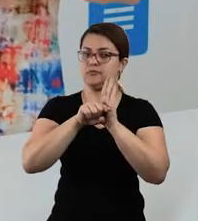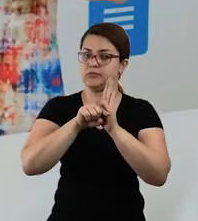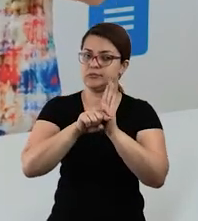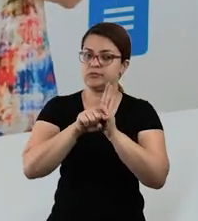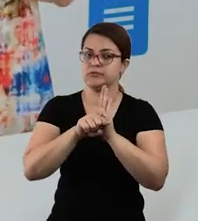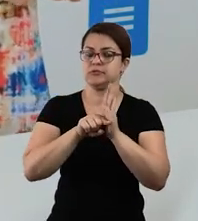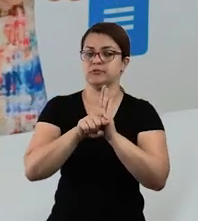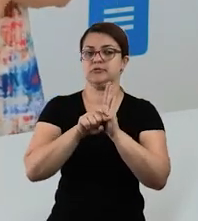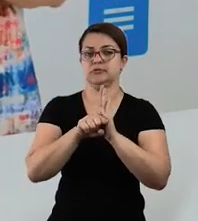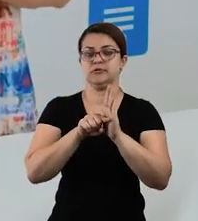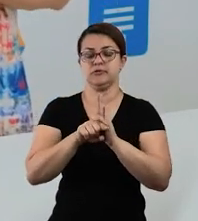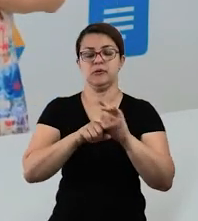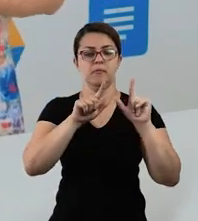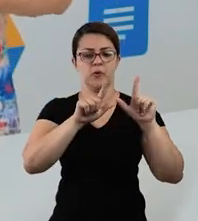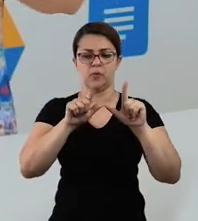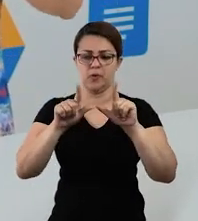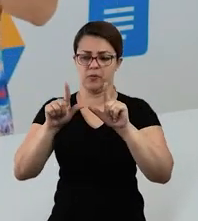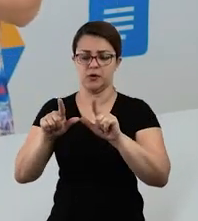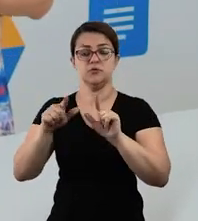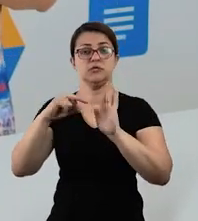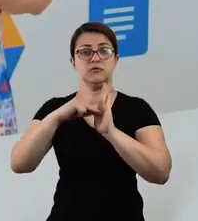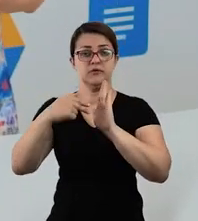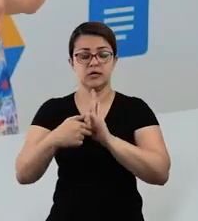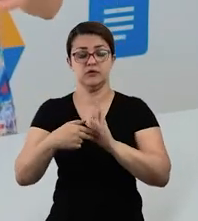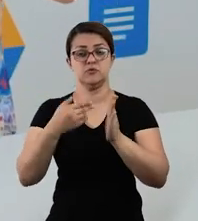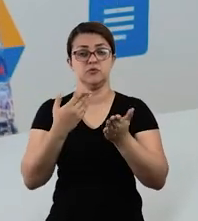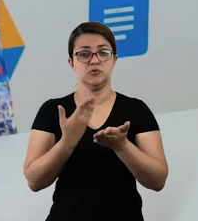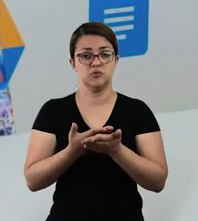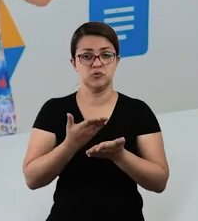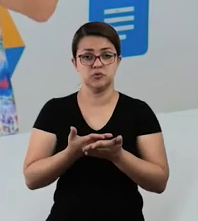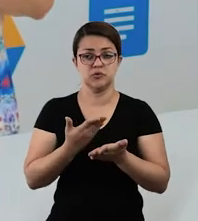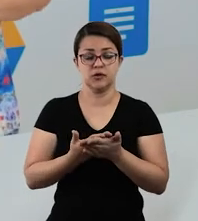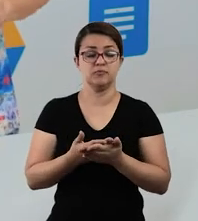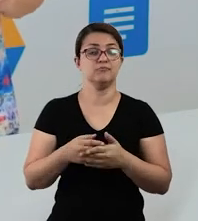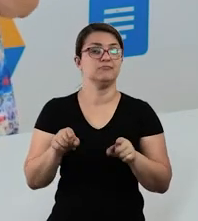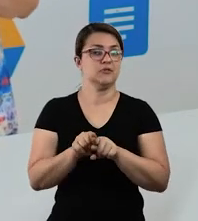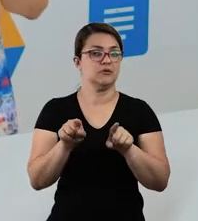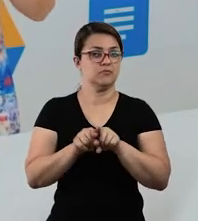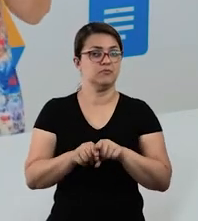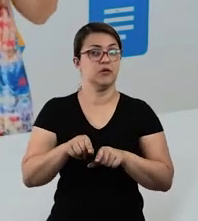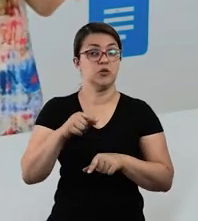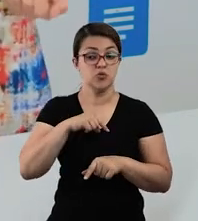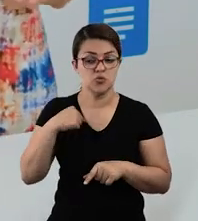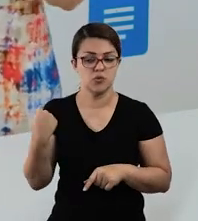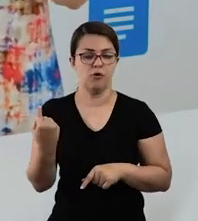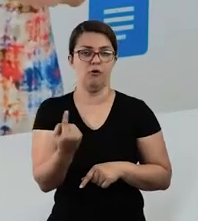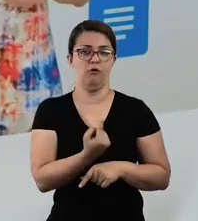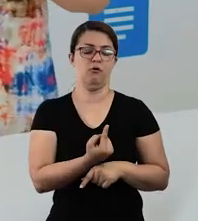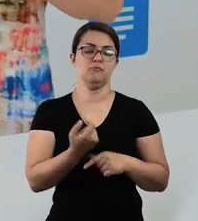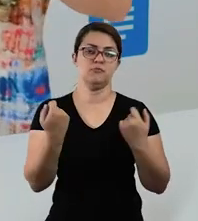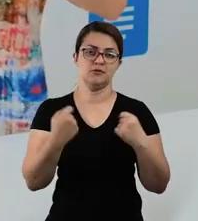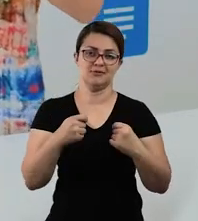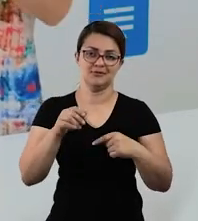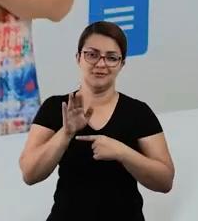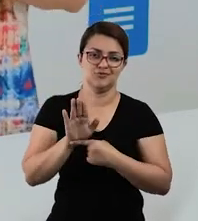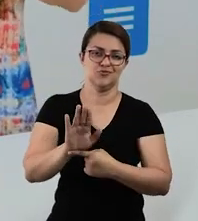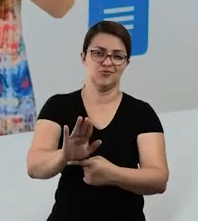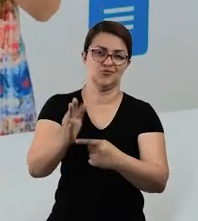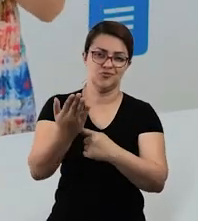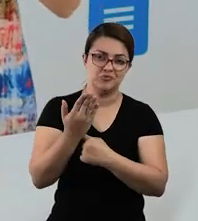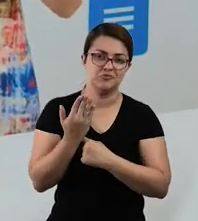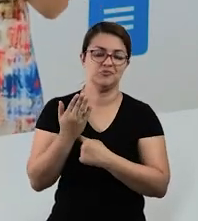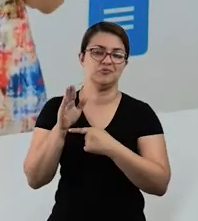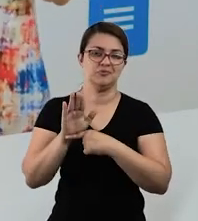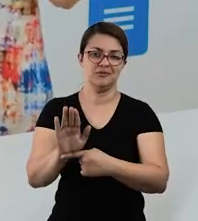você observar esses ícones, estudar sobre isso, porque depende também de nós. Existem